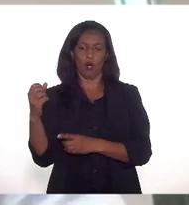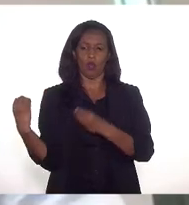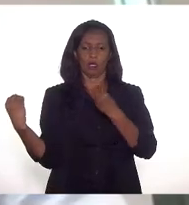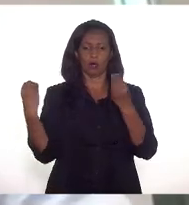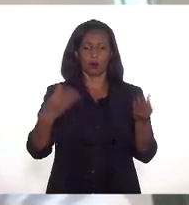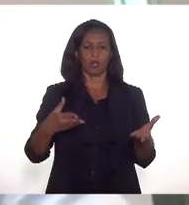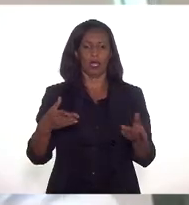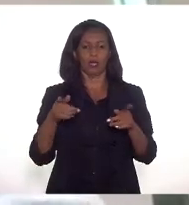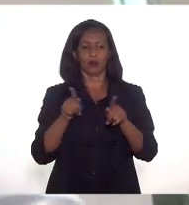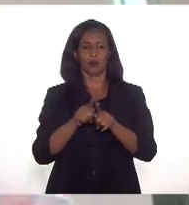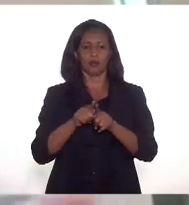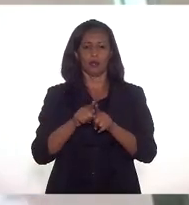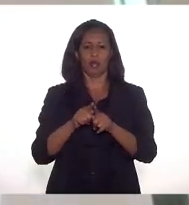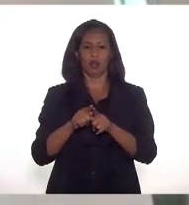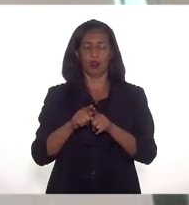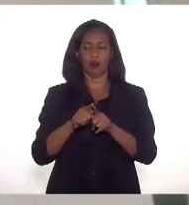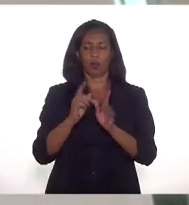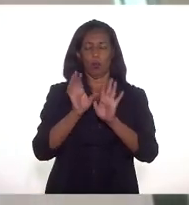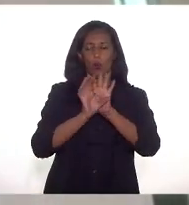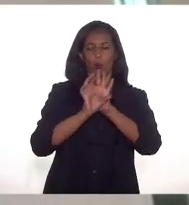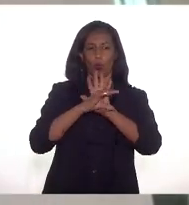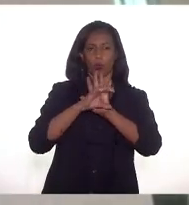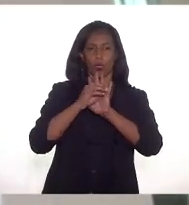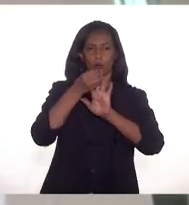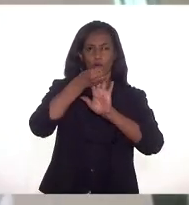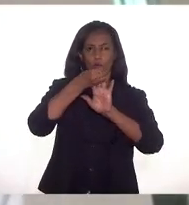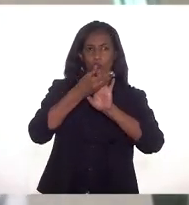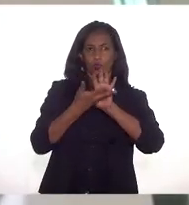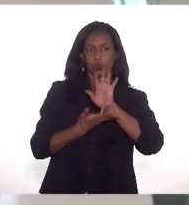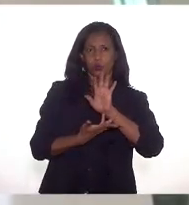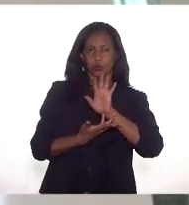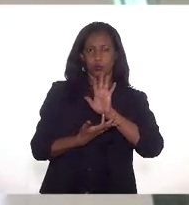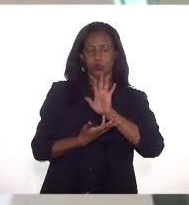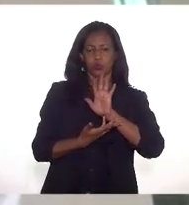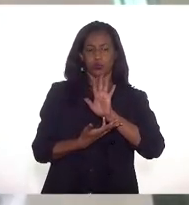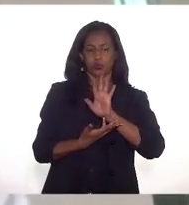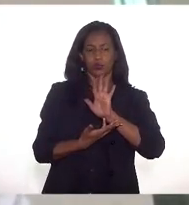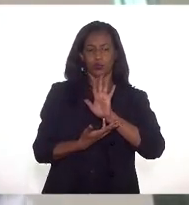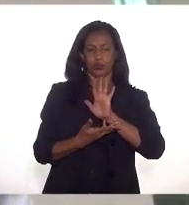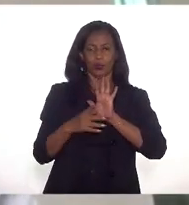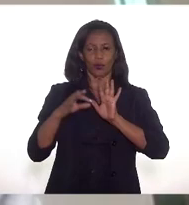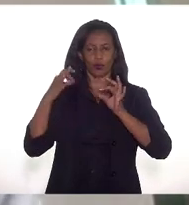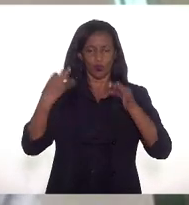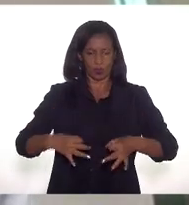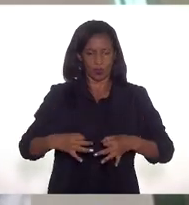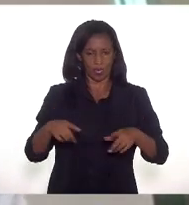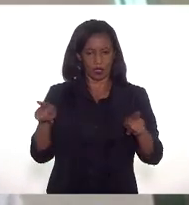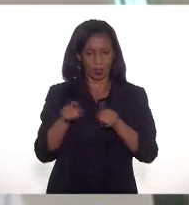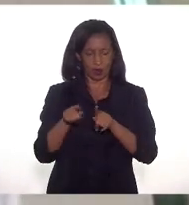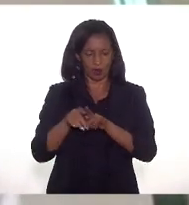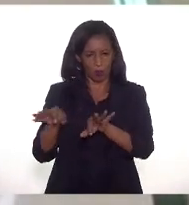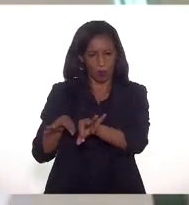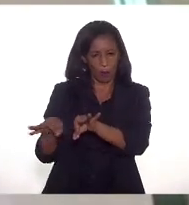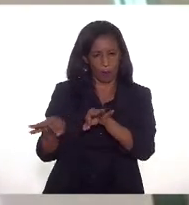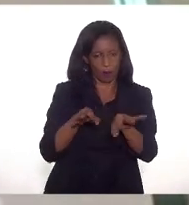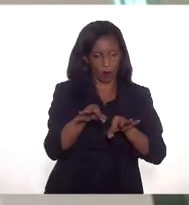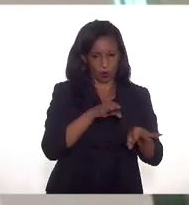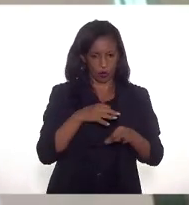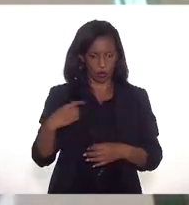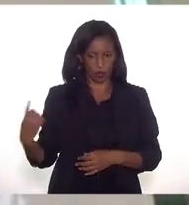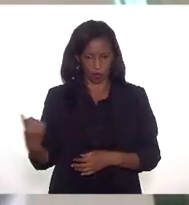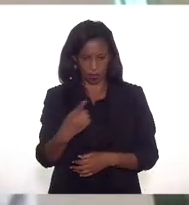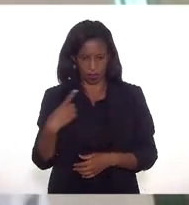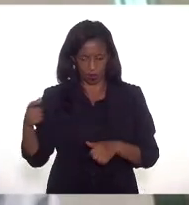dado o contexto que a gente faz, acho que o ideal que, inclusive o projeto que nós façamos, eu